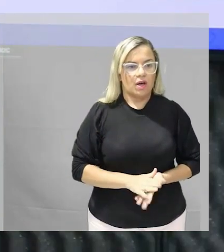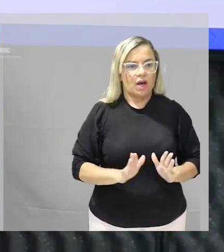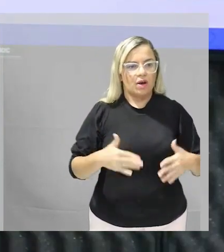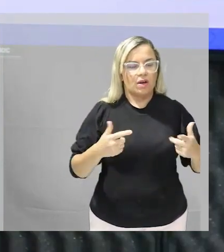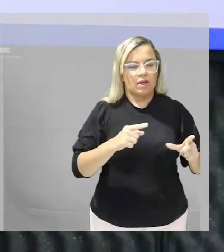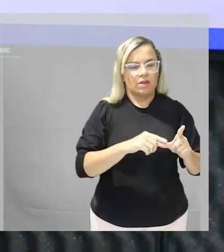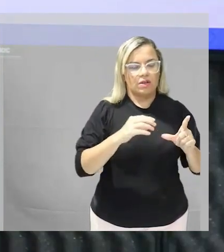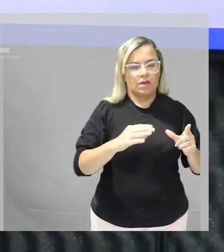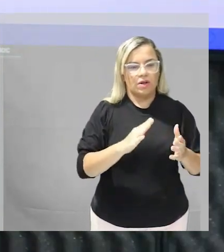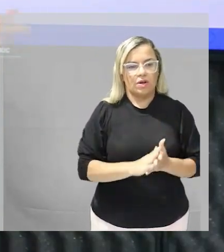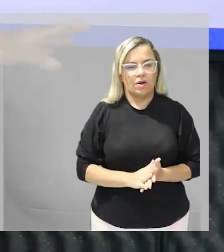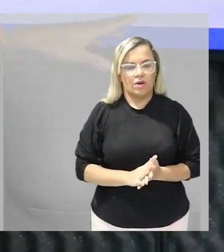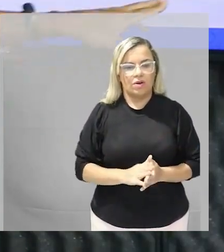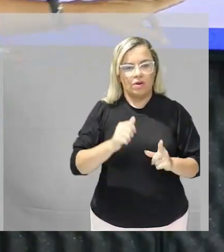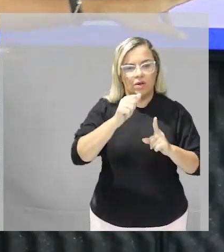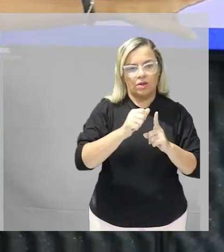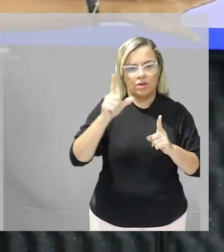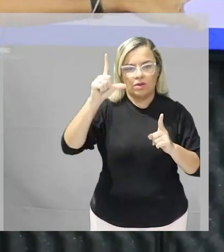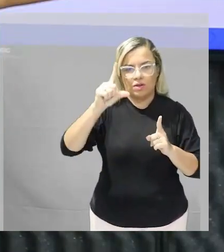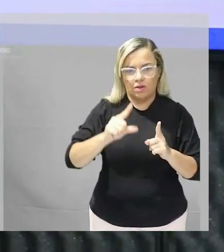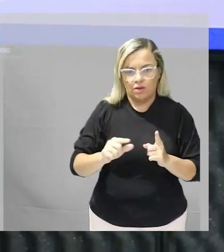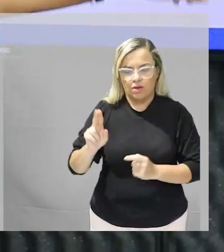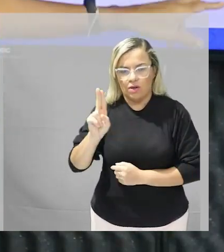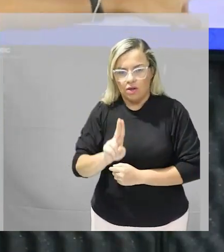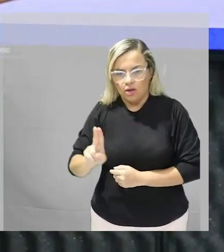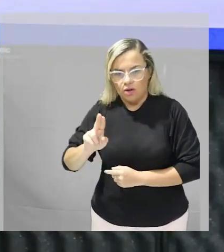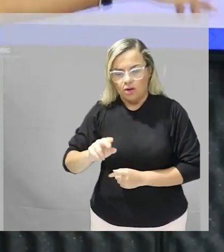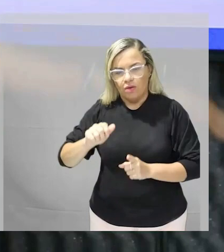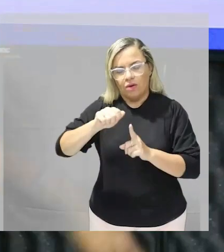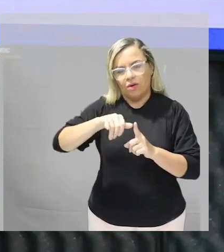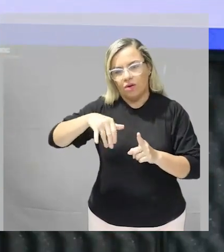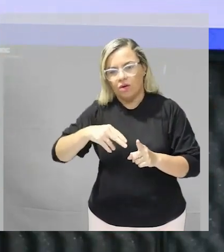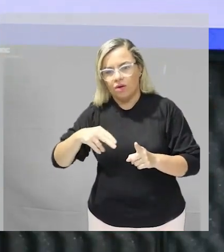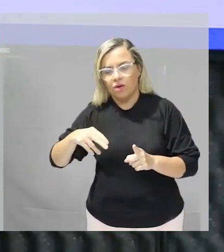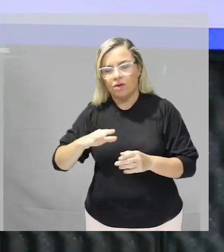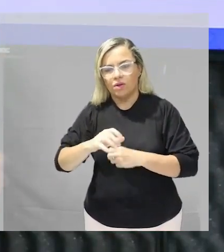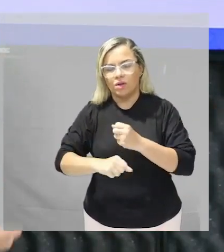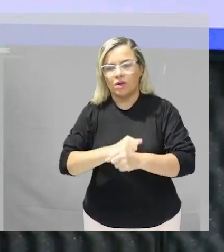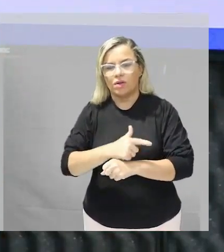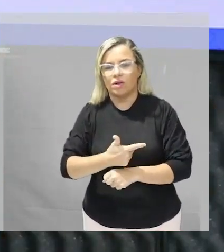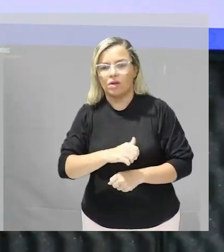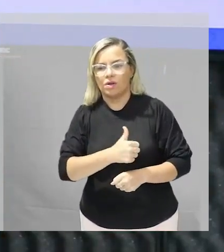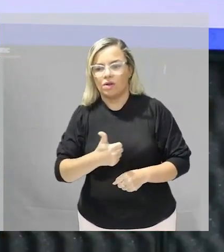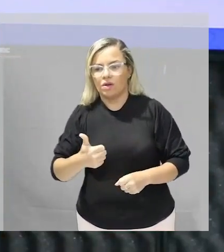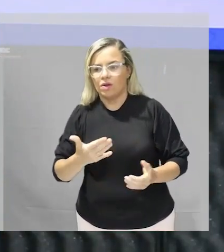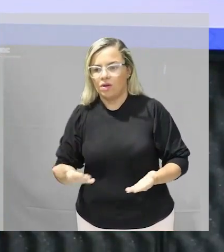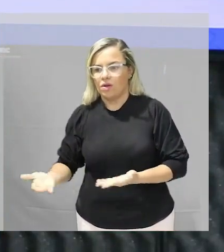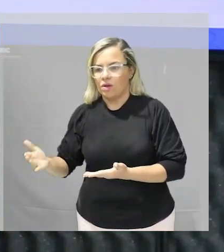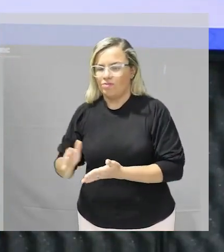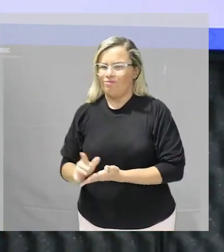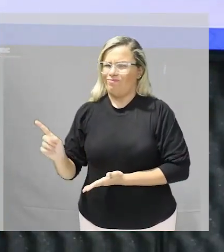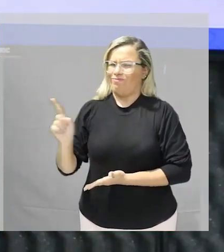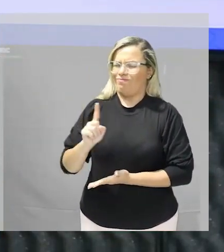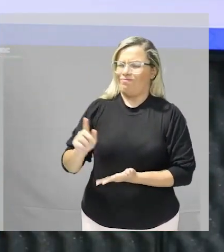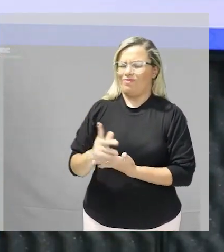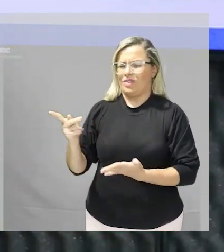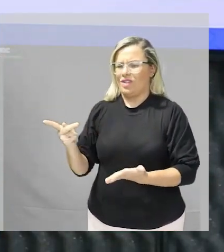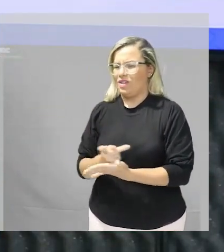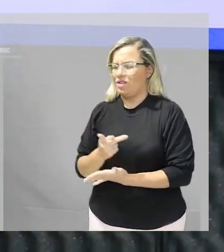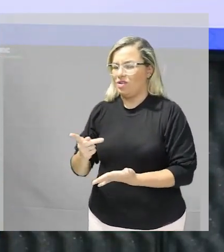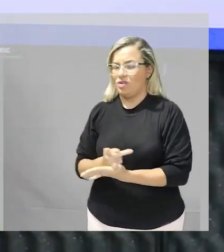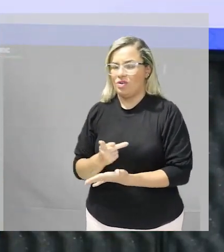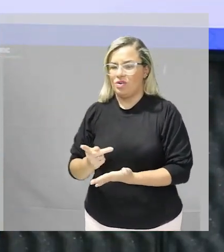completamente errado isso aí de menor consumo foi abril olha lá 600 nada a ver essa letra C aqui